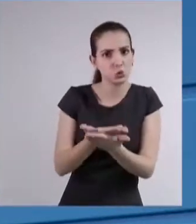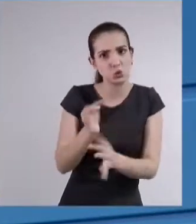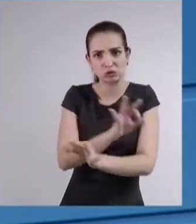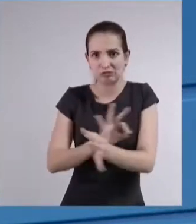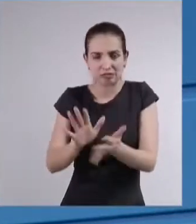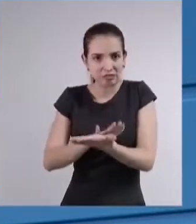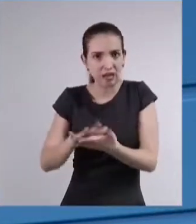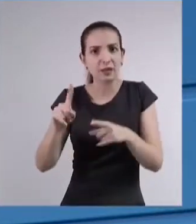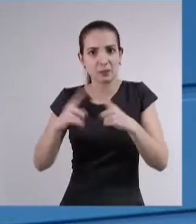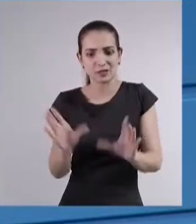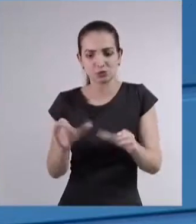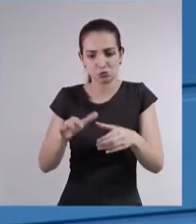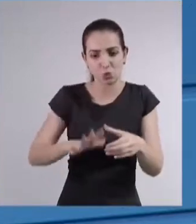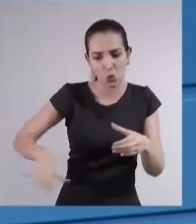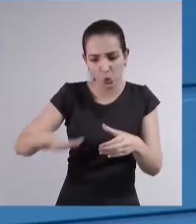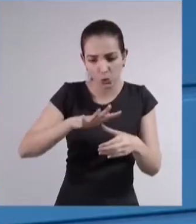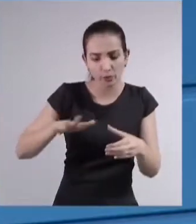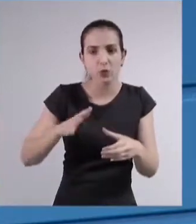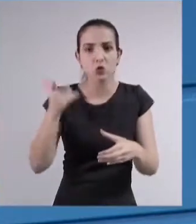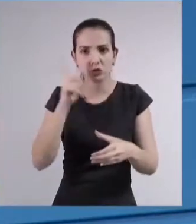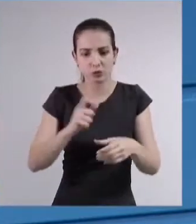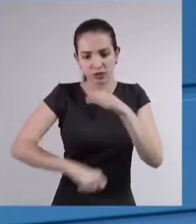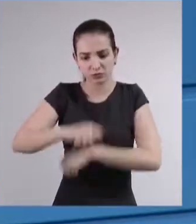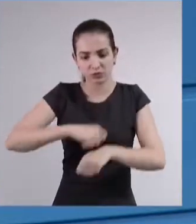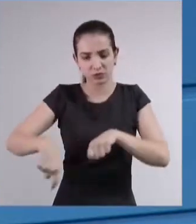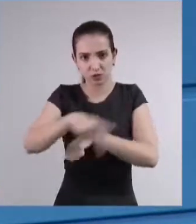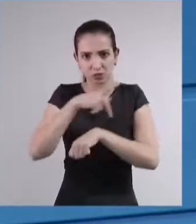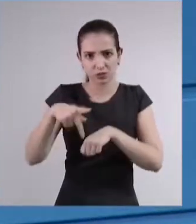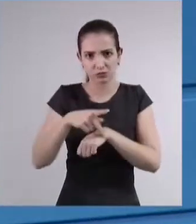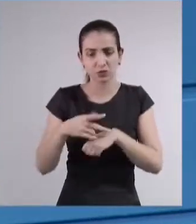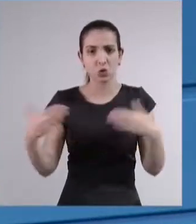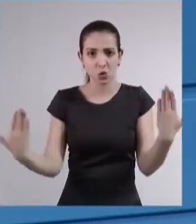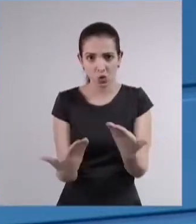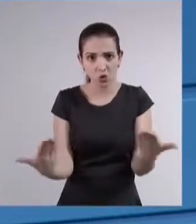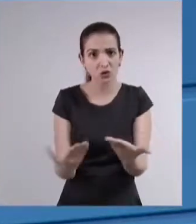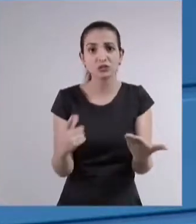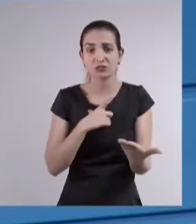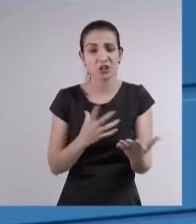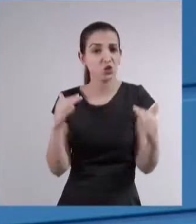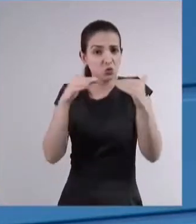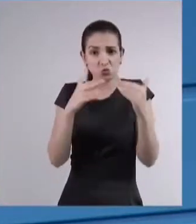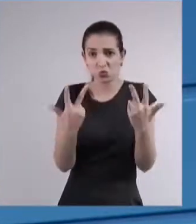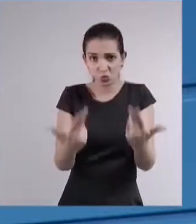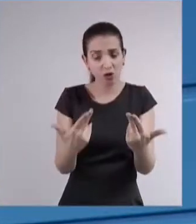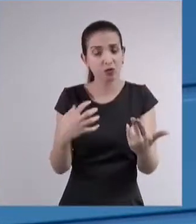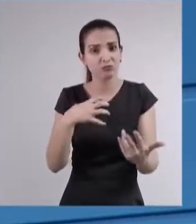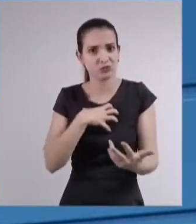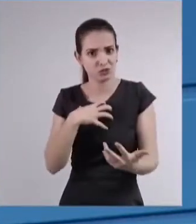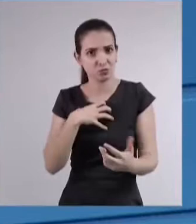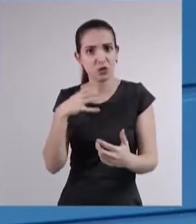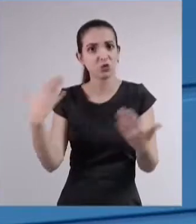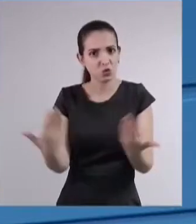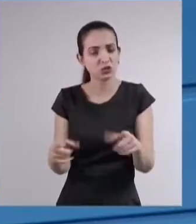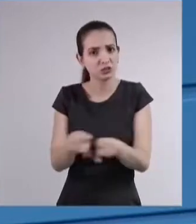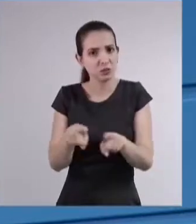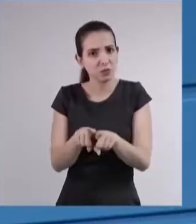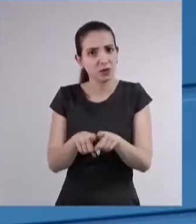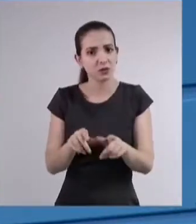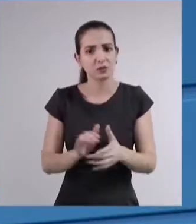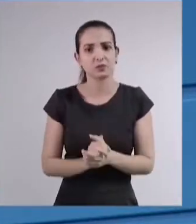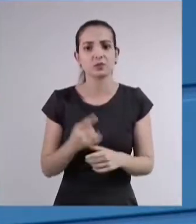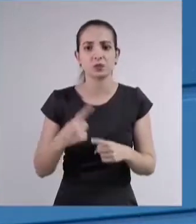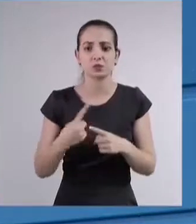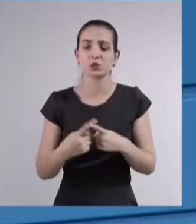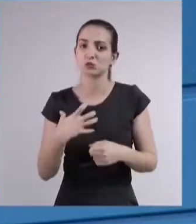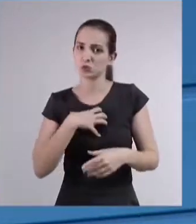administração desse país. Então, é todo um sentimento que hoje existe, contrário de tudo aquilo. Hoje, na verdade, o sentimento